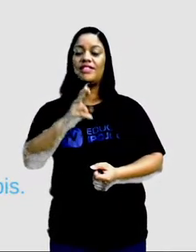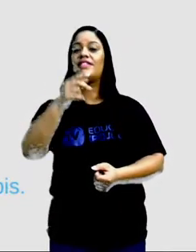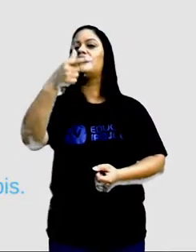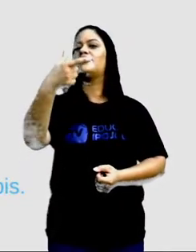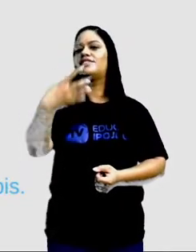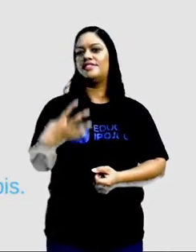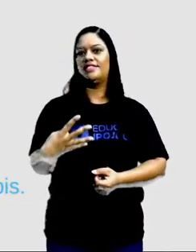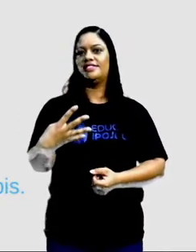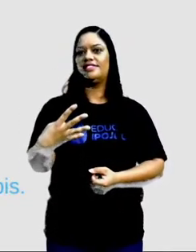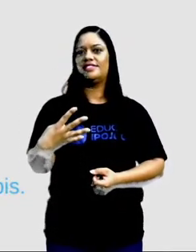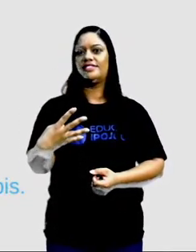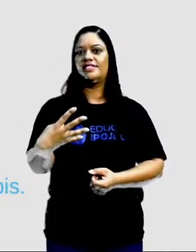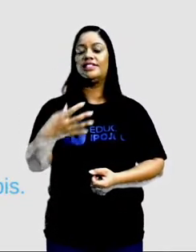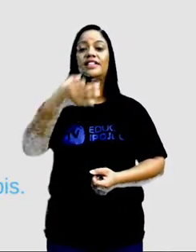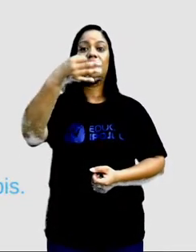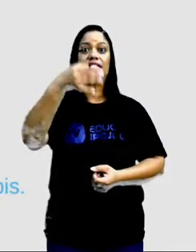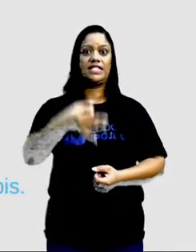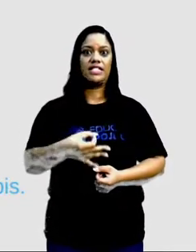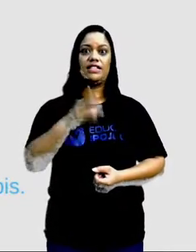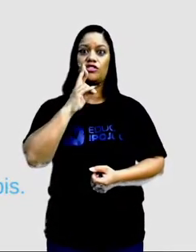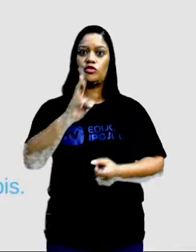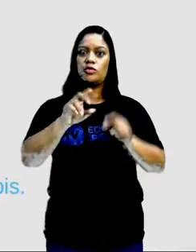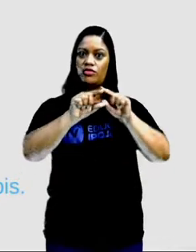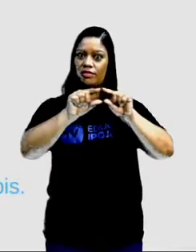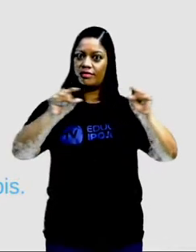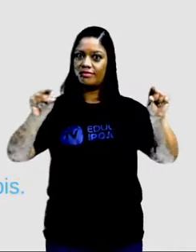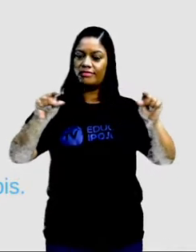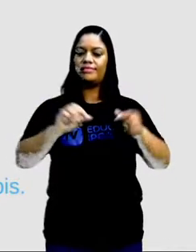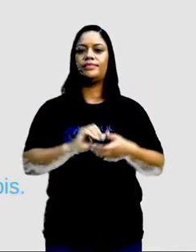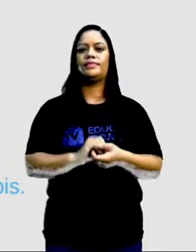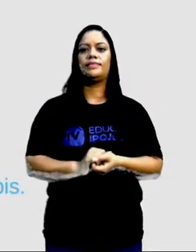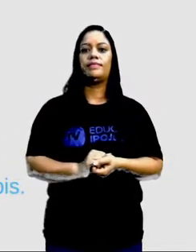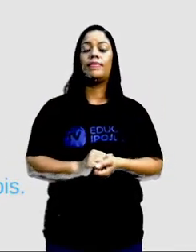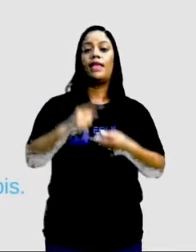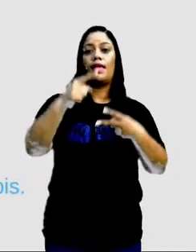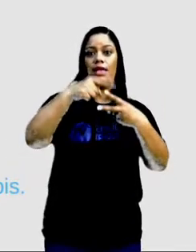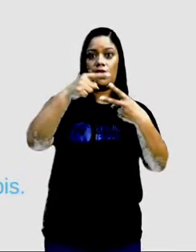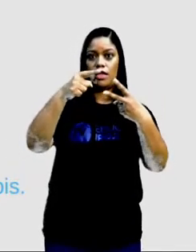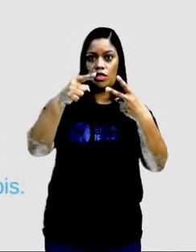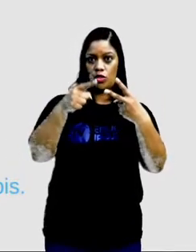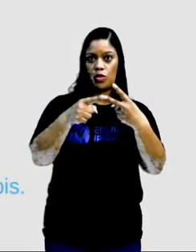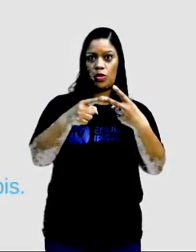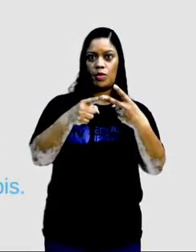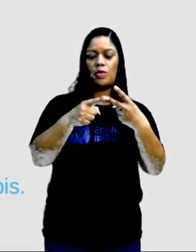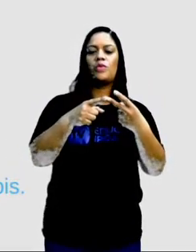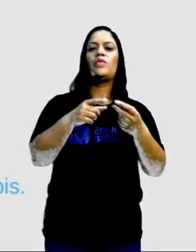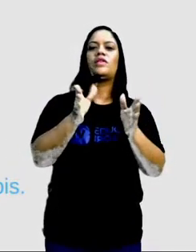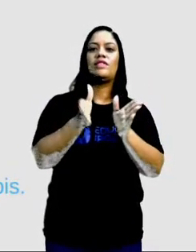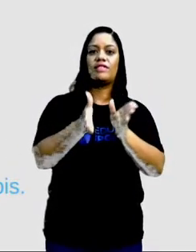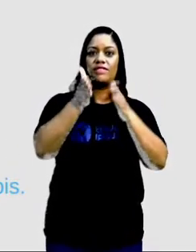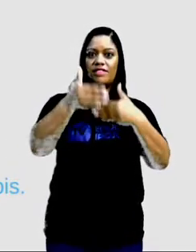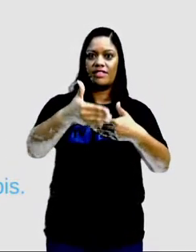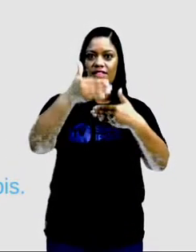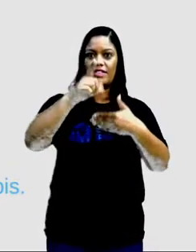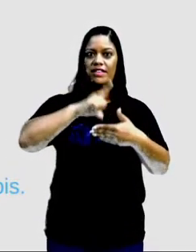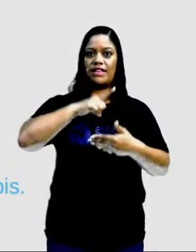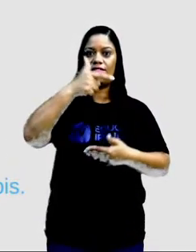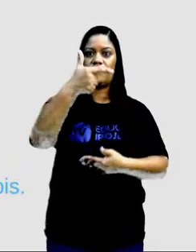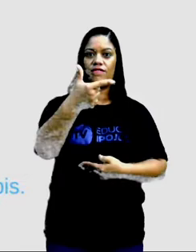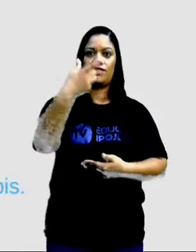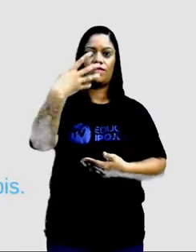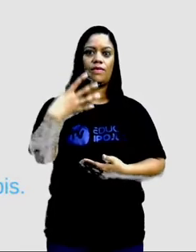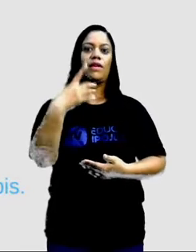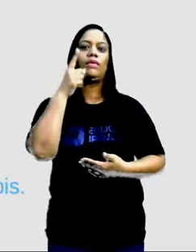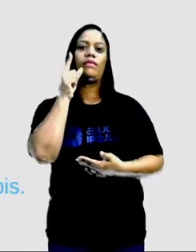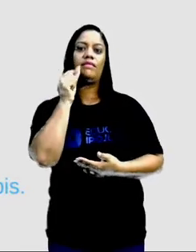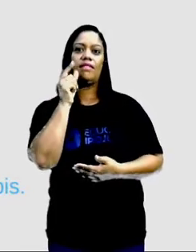E a resposta completa qual é? Em duas caixas há 24 lápis. Olha,